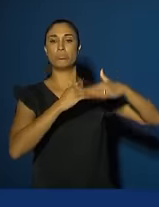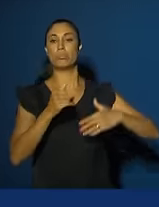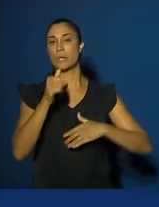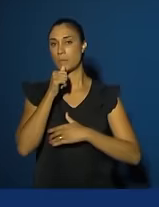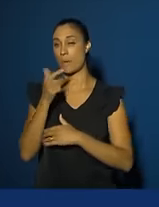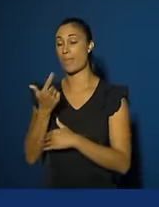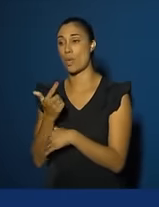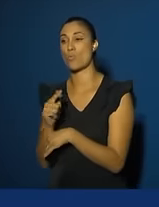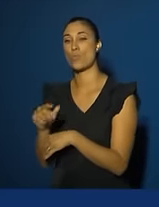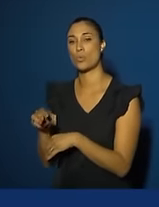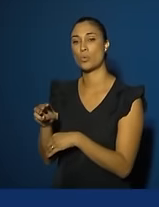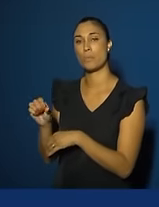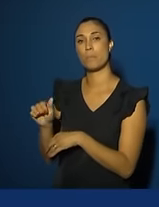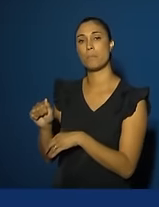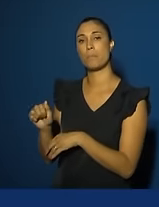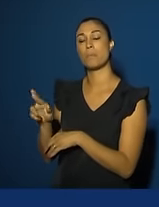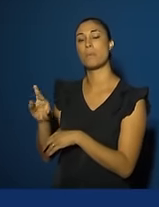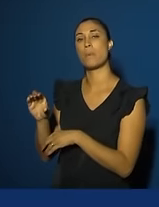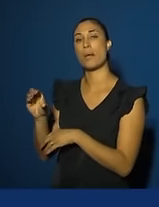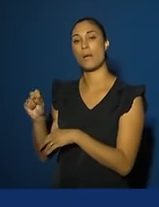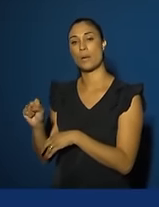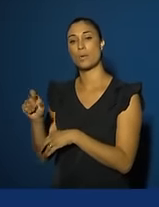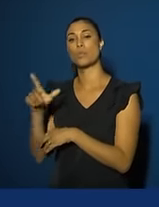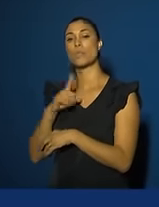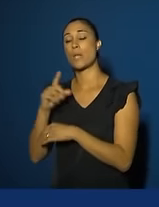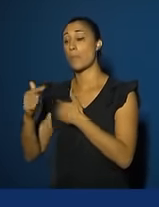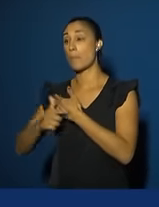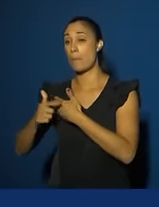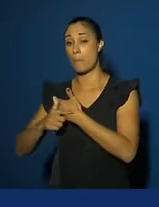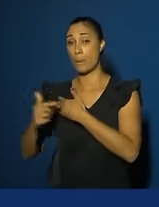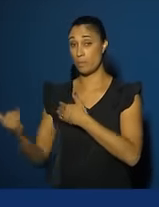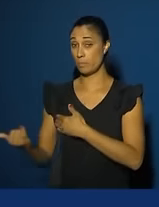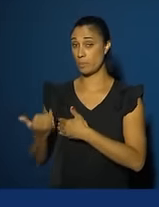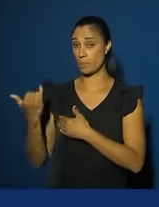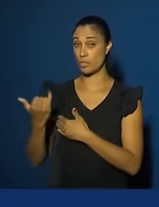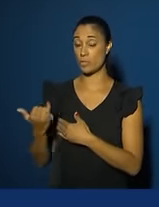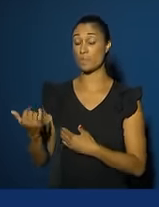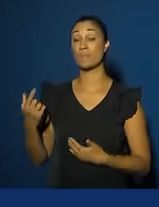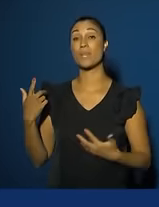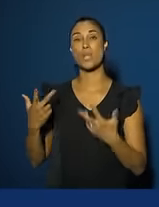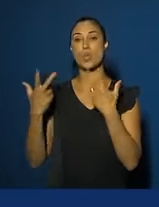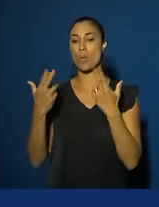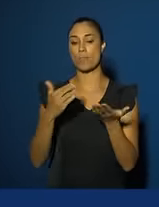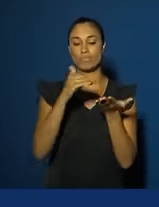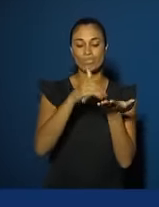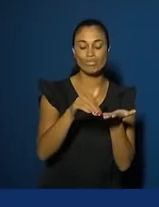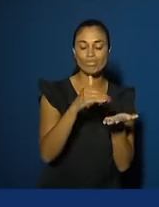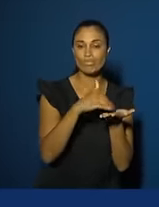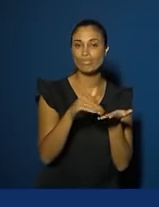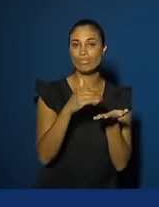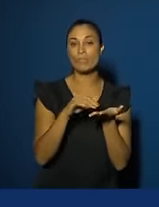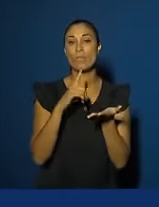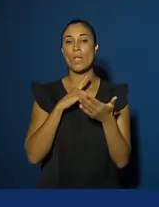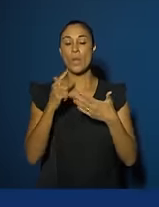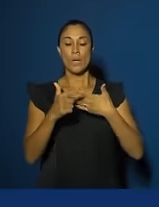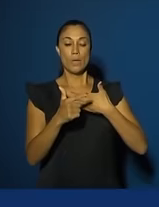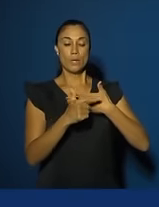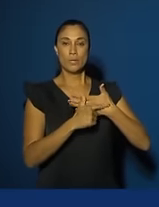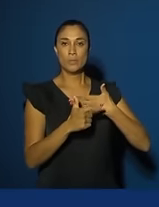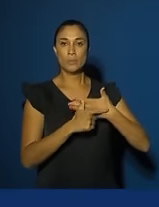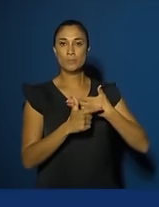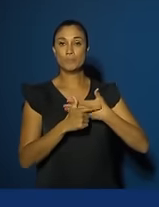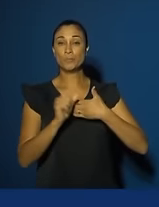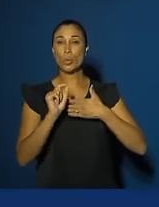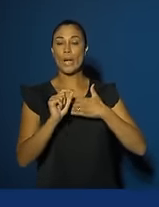Pinto que estava na cvm tem um papel importante nessa alavancagem e ele essa mesma secretaria vai ter um papel importante na